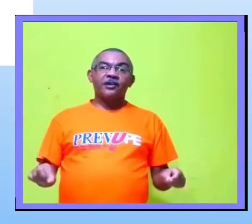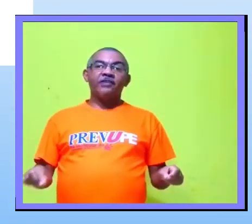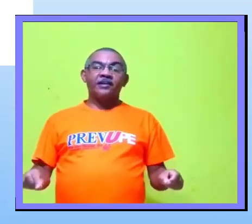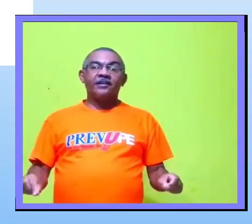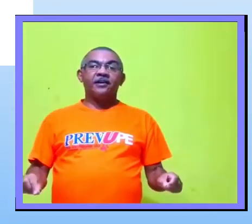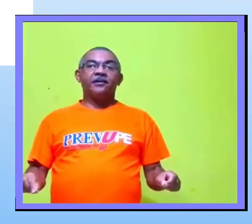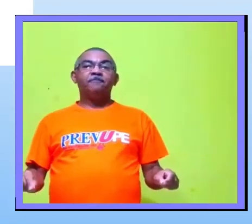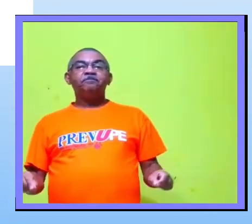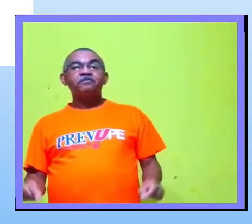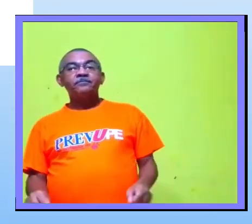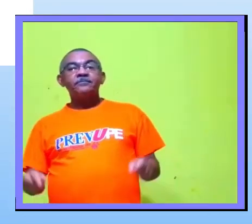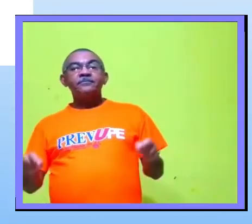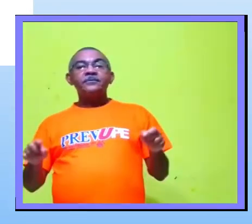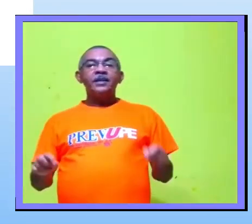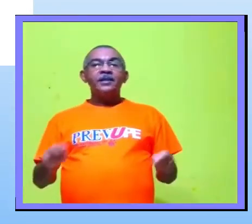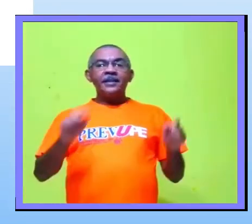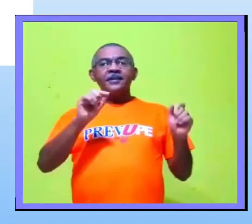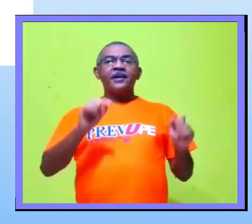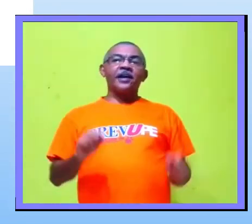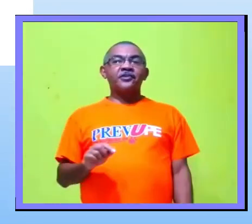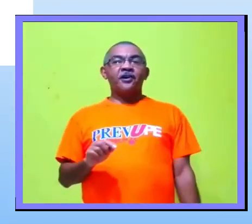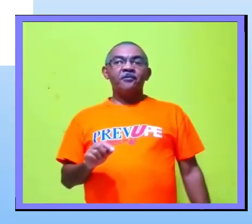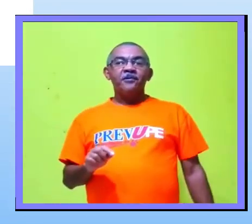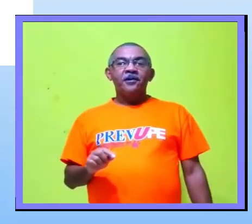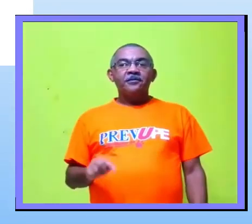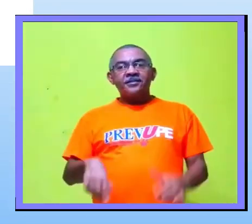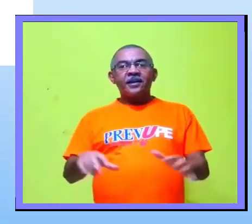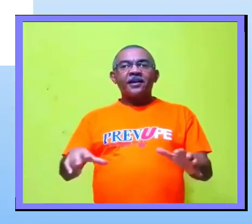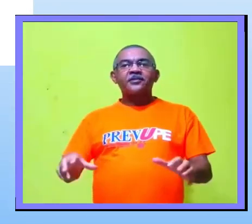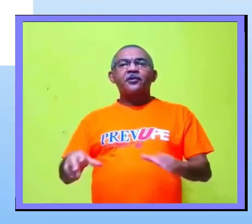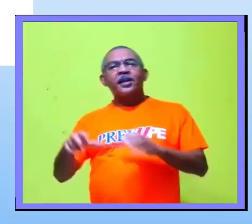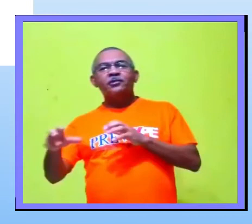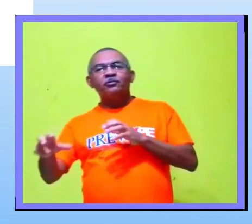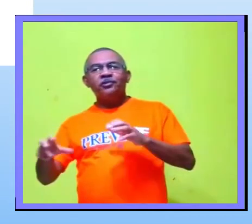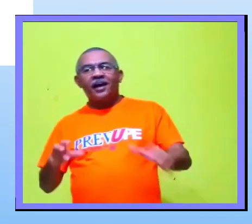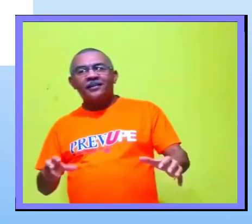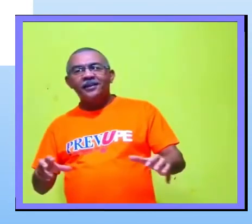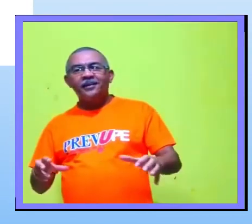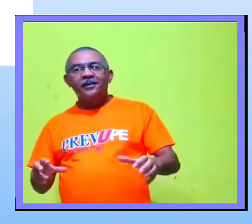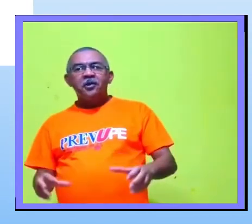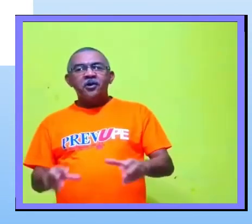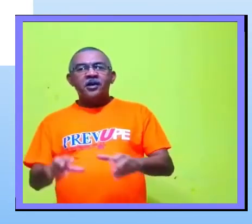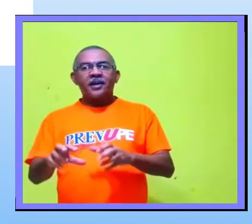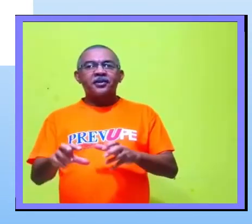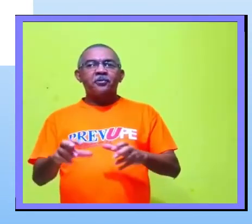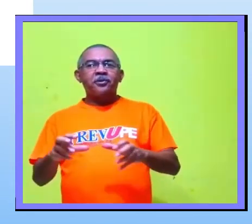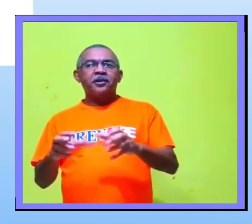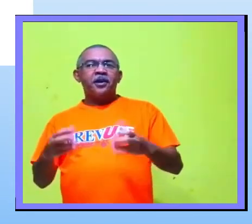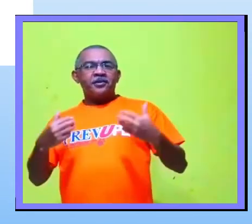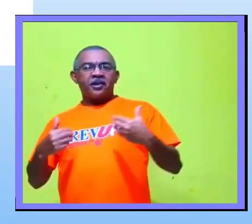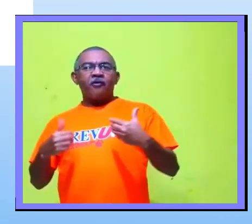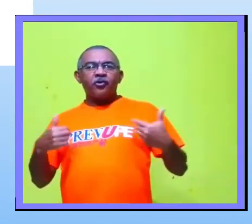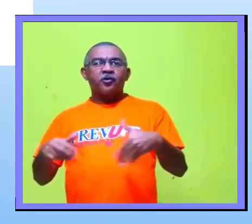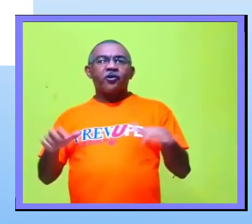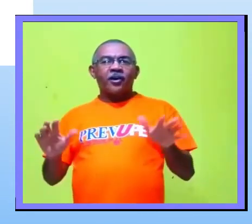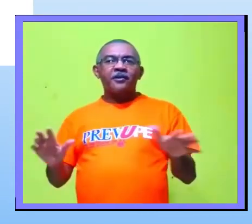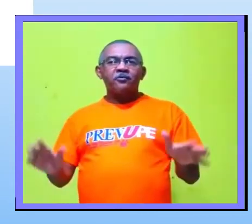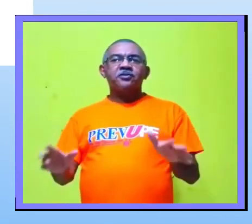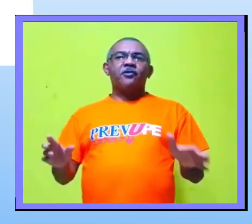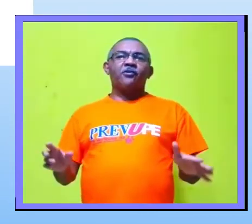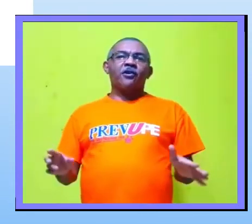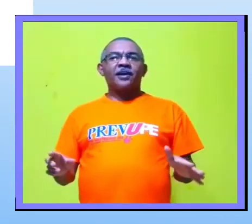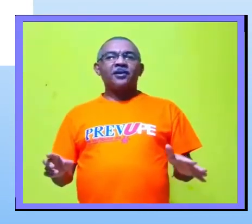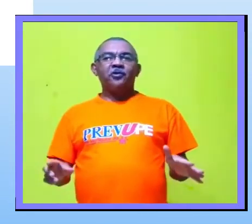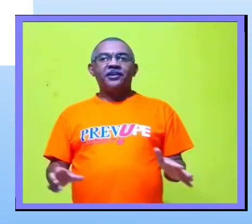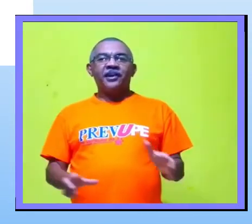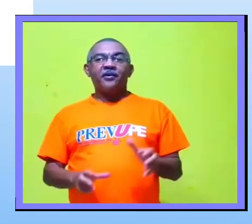logo está verdadeira. Terceira questão é a questão do dia a dia, uma questão que, se eu fosse colocar,